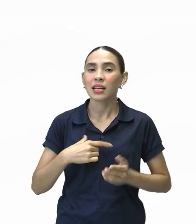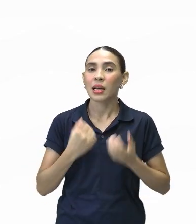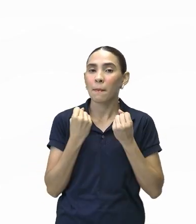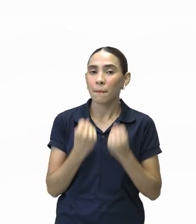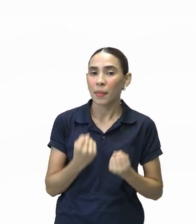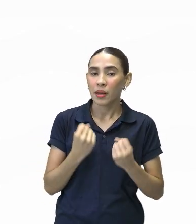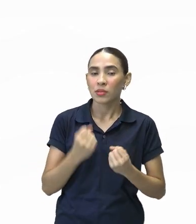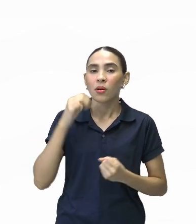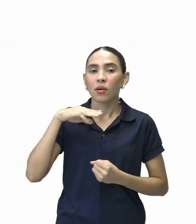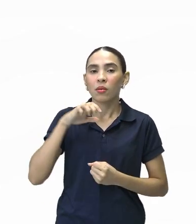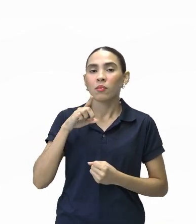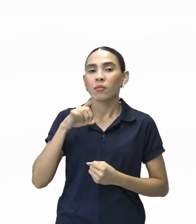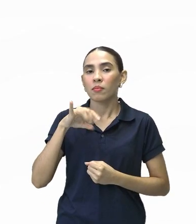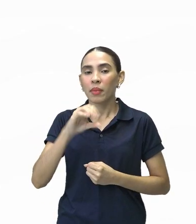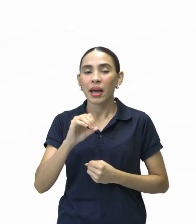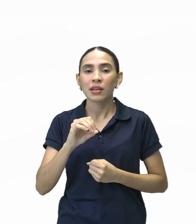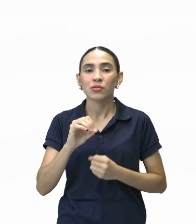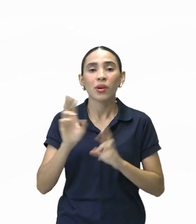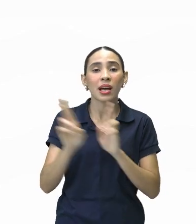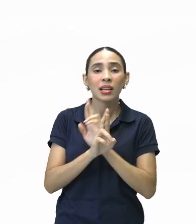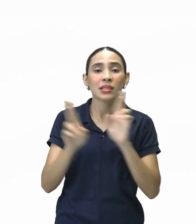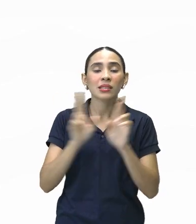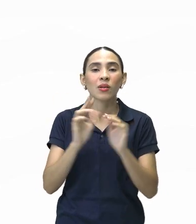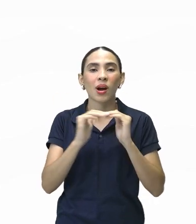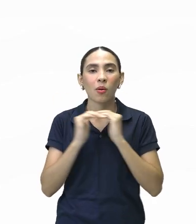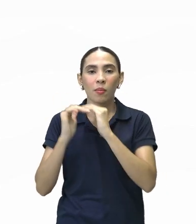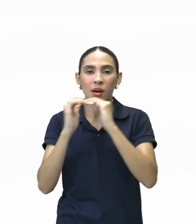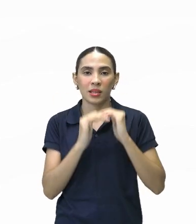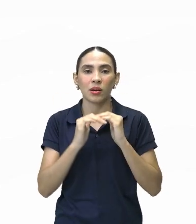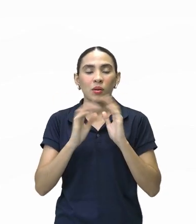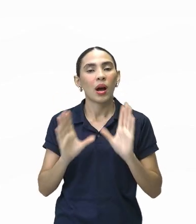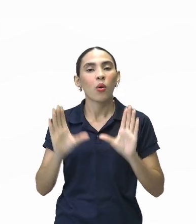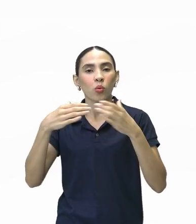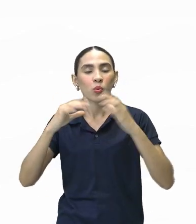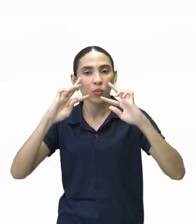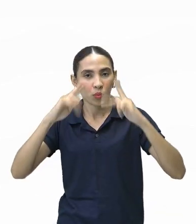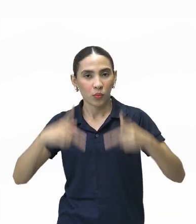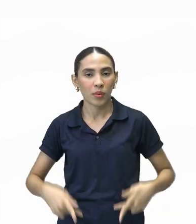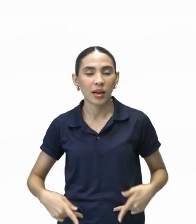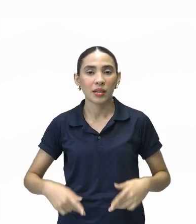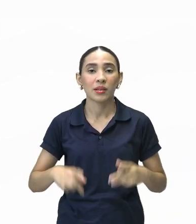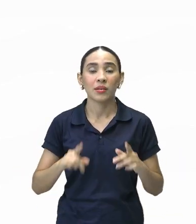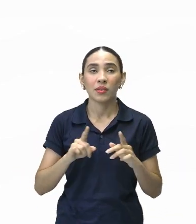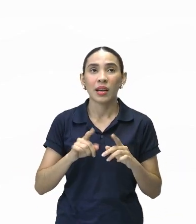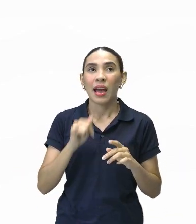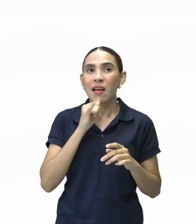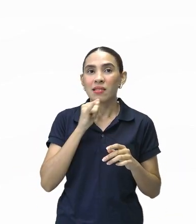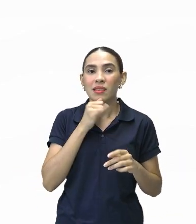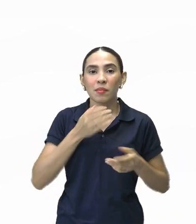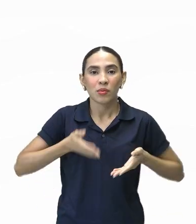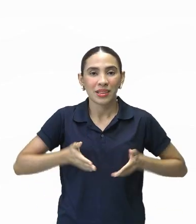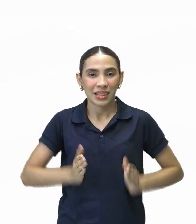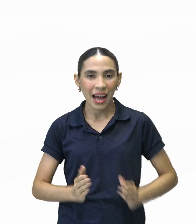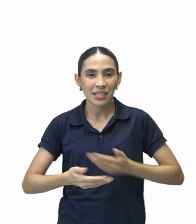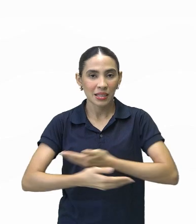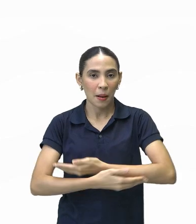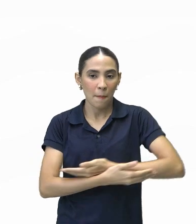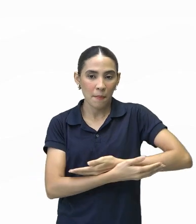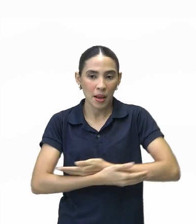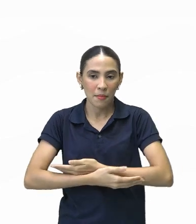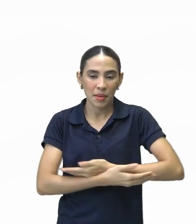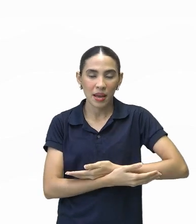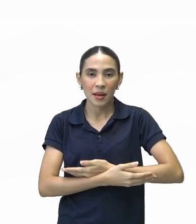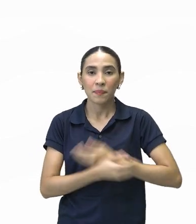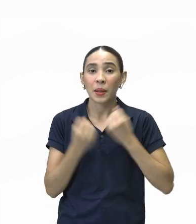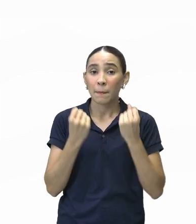médio em relação a um padrão dessa espécie humana, né? Tanto que, quando um bebê ele nasce acima do